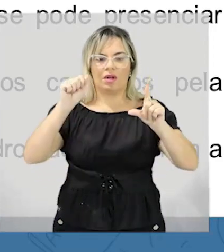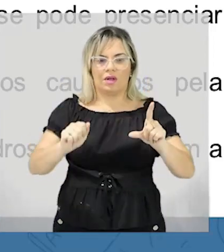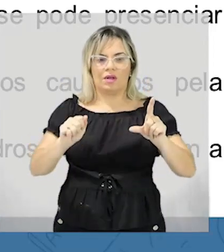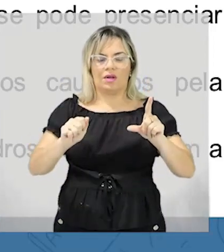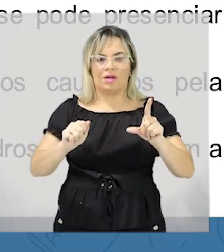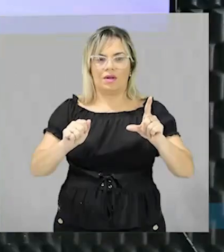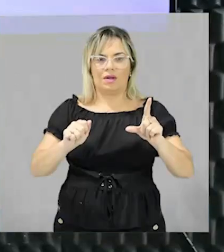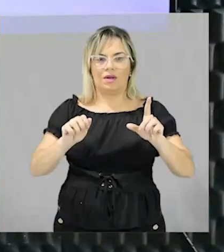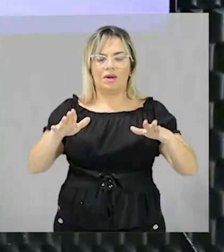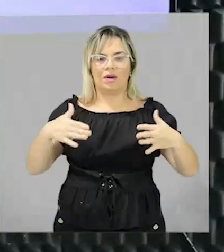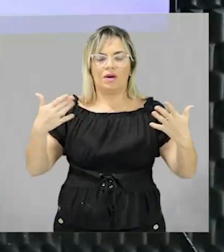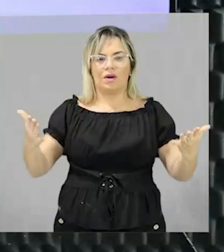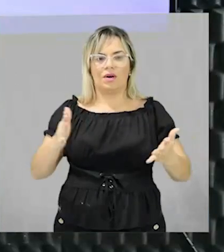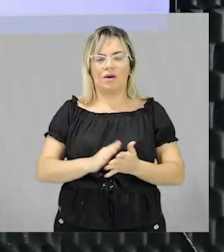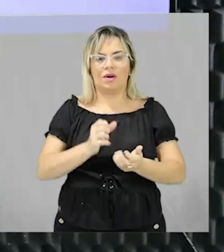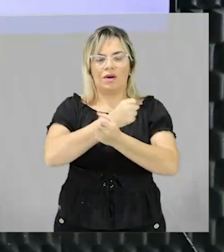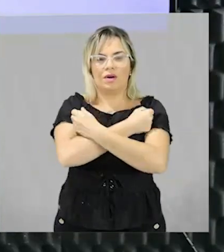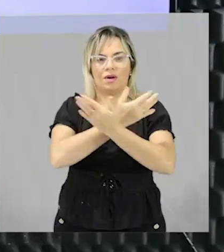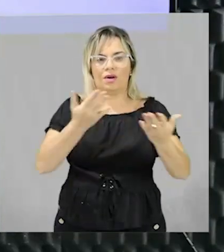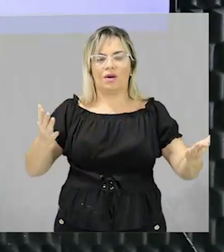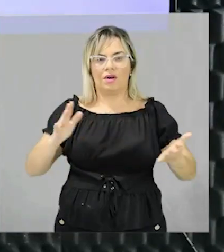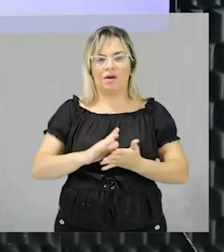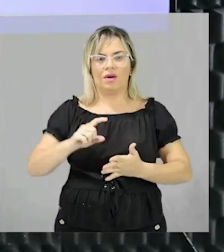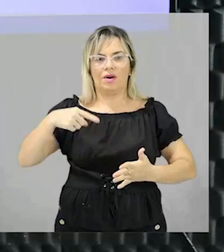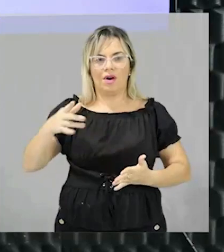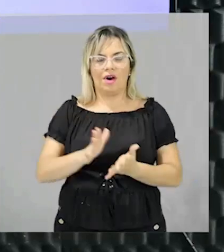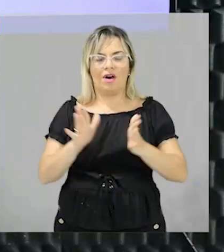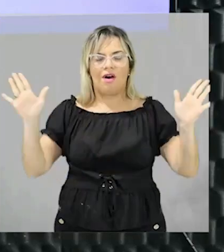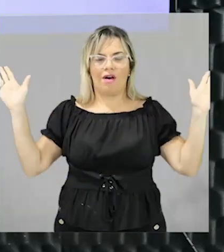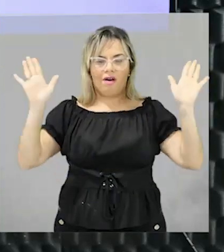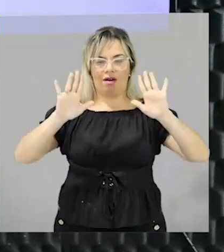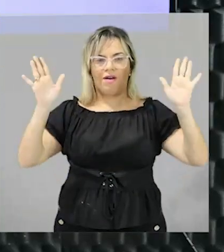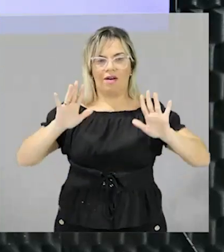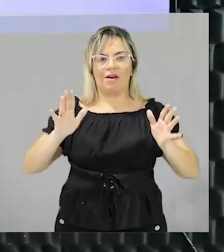letra A. Galerinha, abraço a todos, valeu!